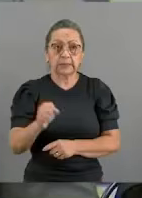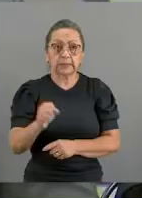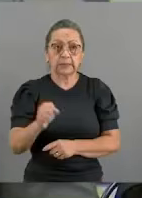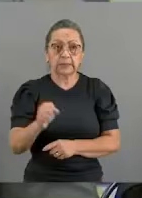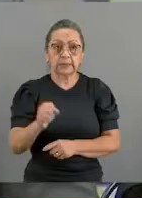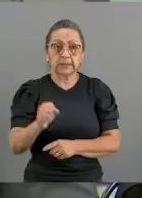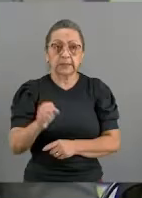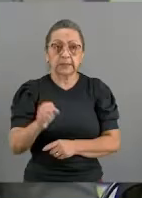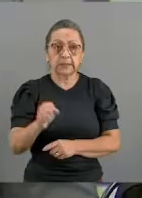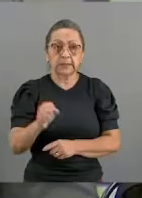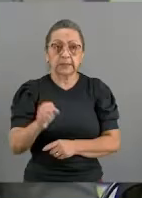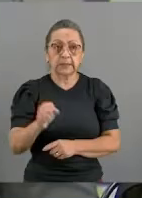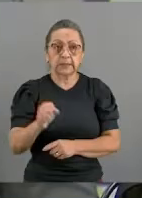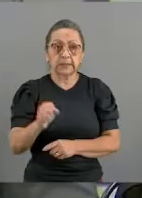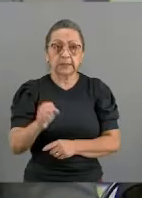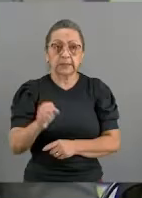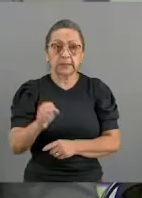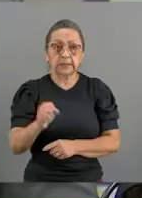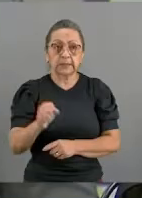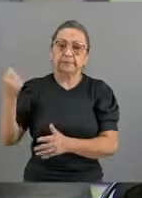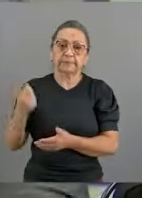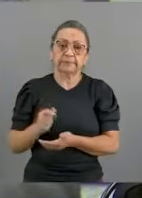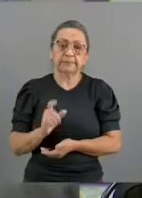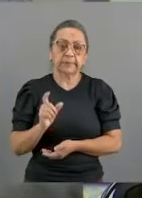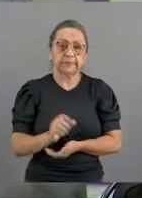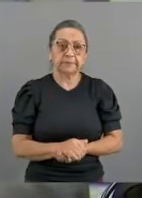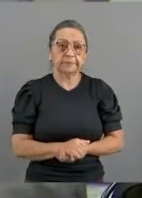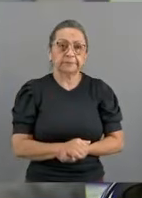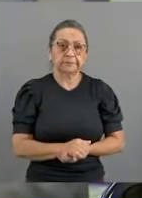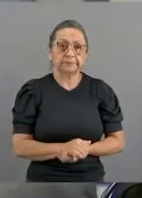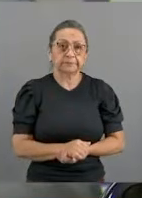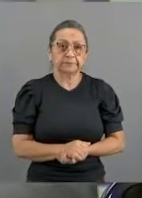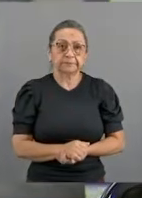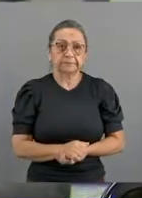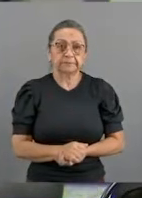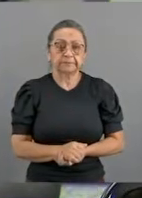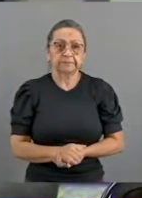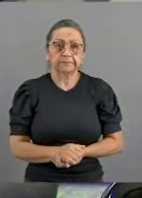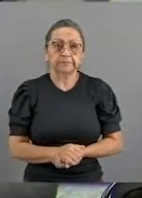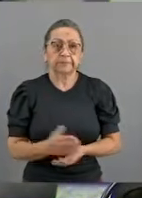Sensacional! Vamos ouvir o Paulo Pimenta.